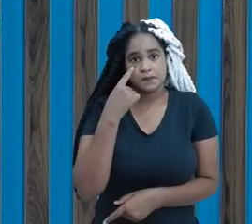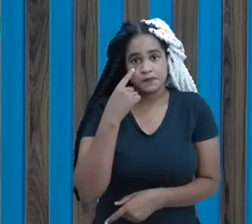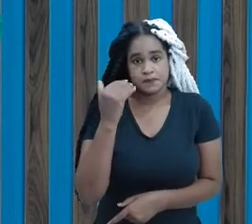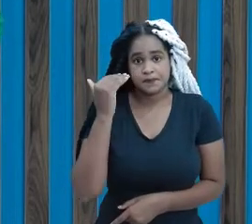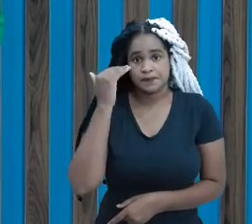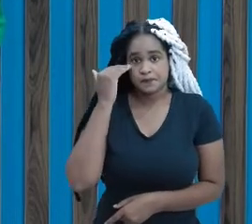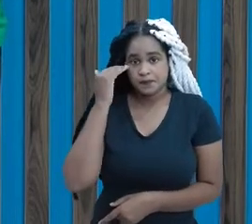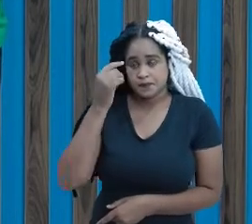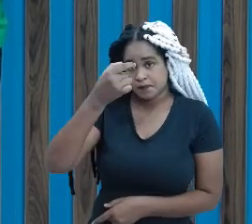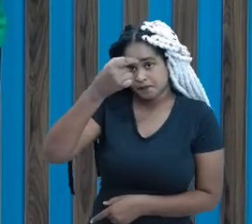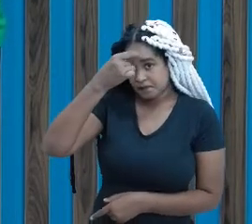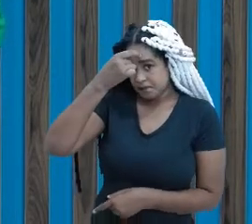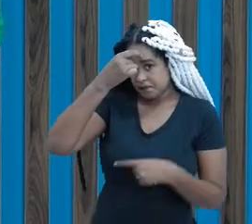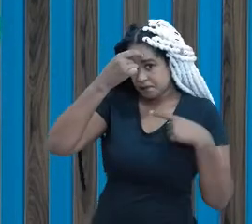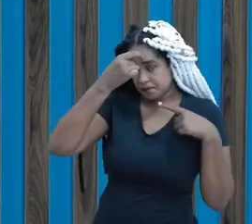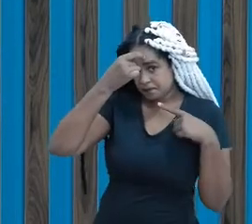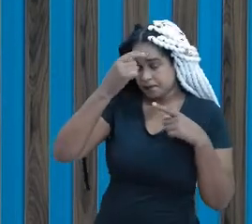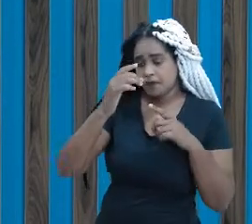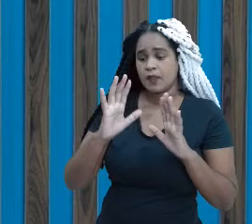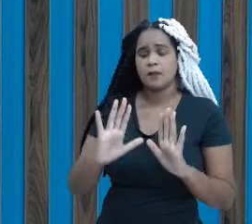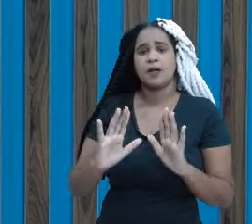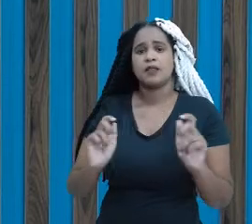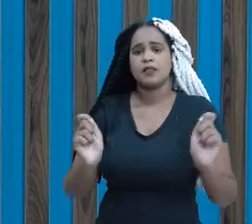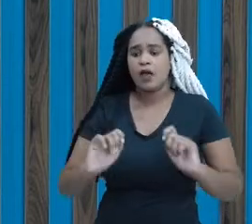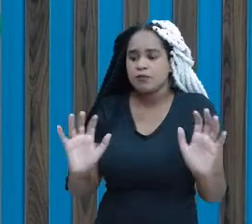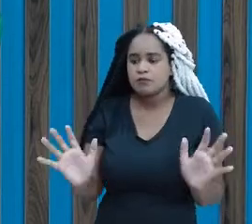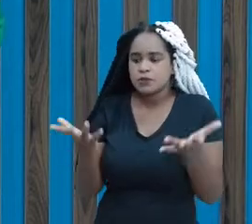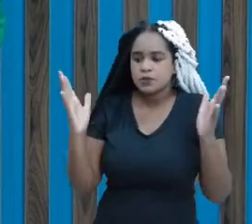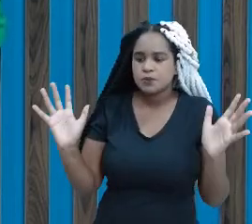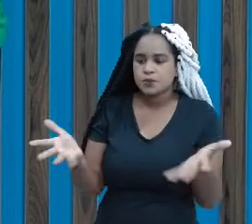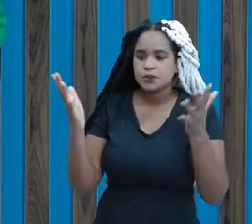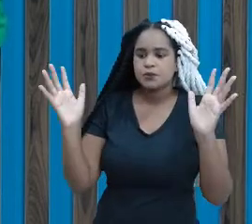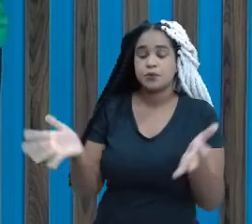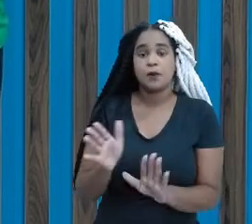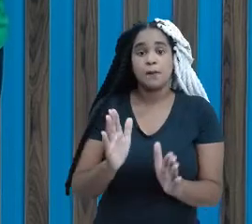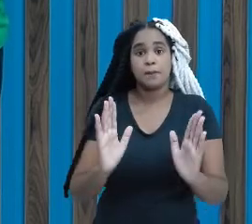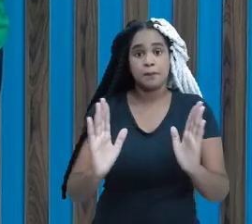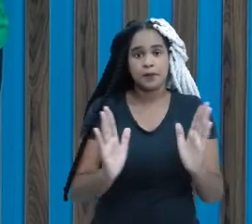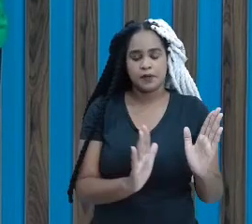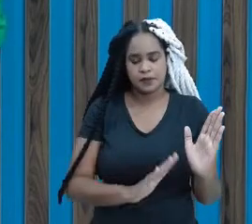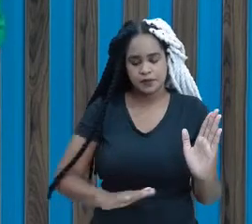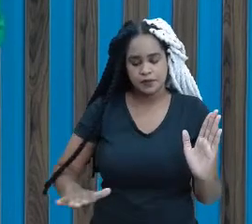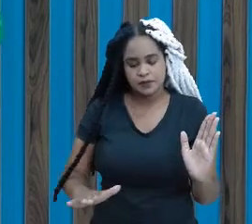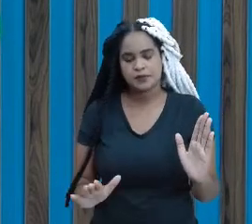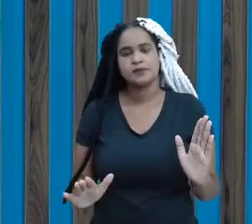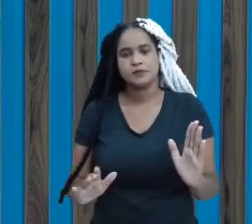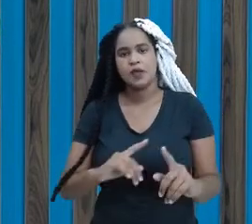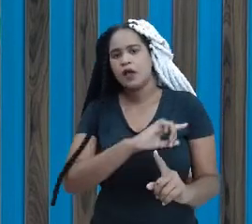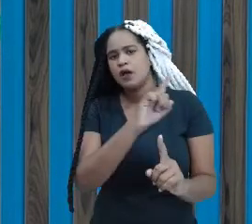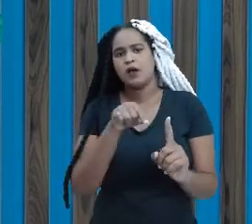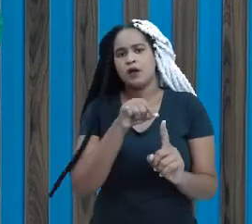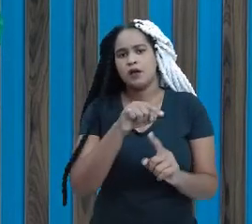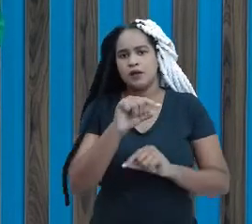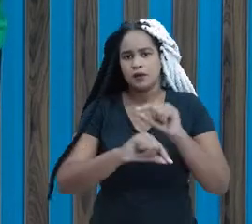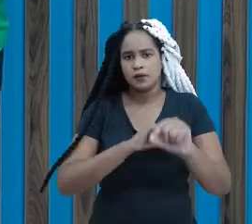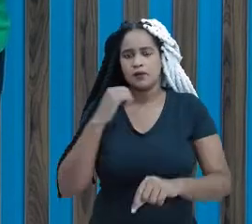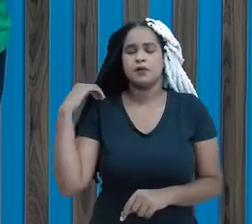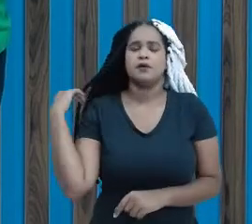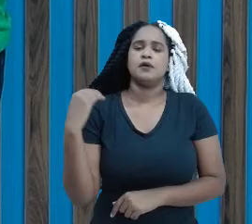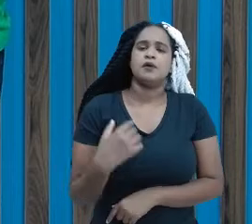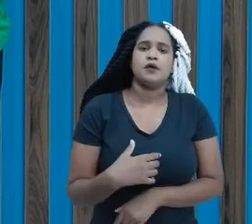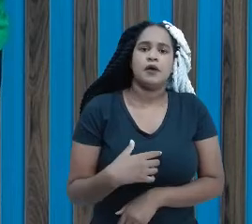comprometimento intelectual, ele pode ser estimulado durante a infância, né, para que esse indivíduo não